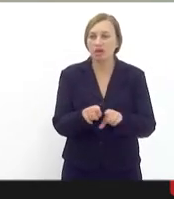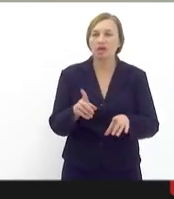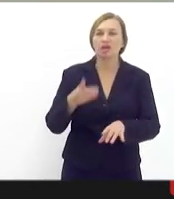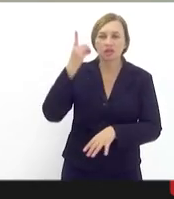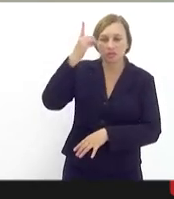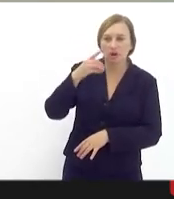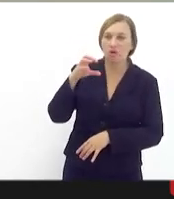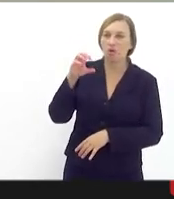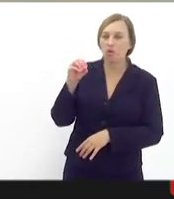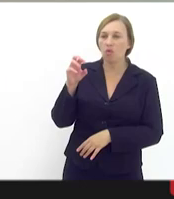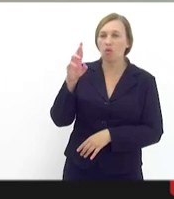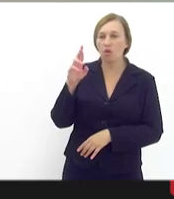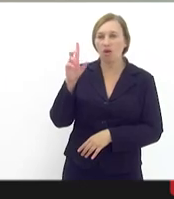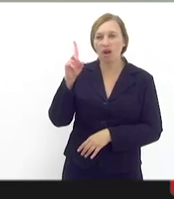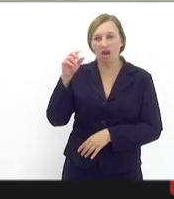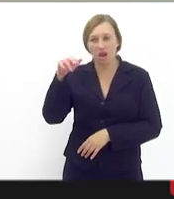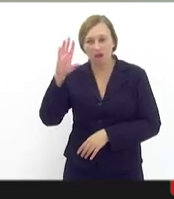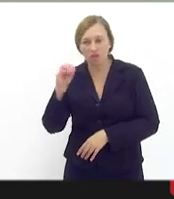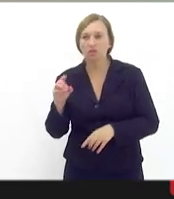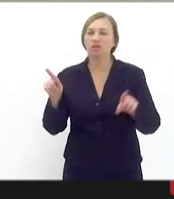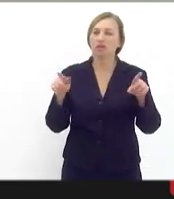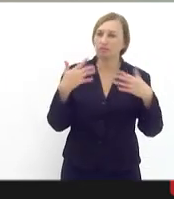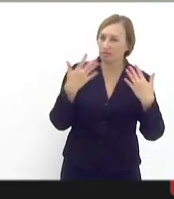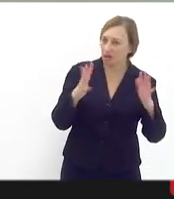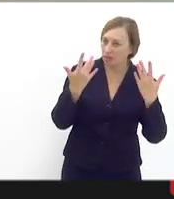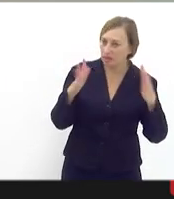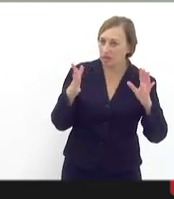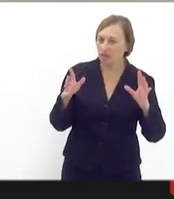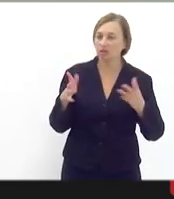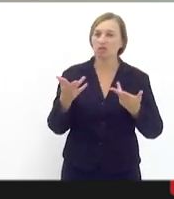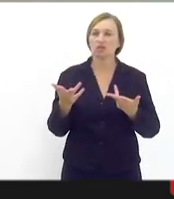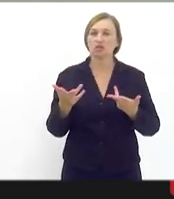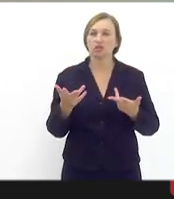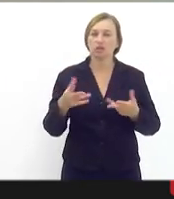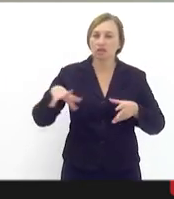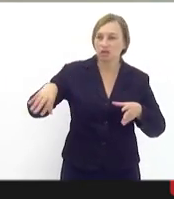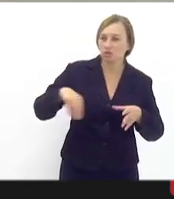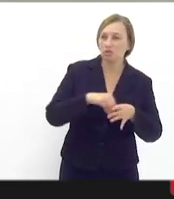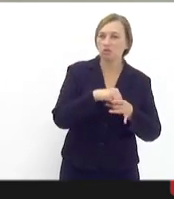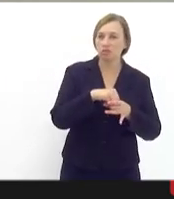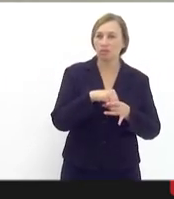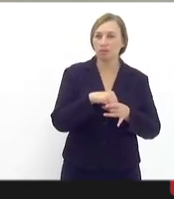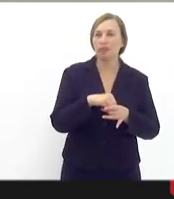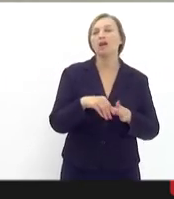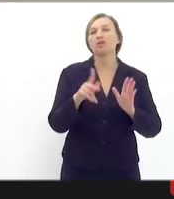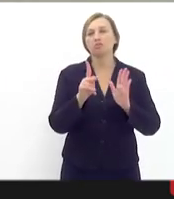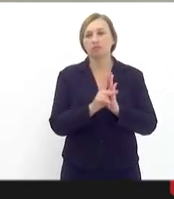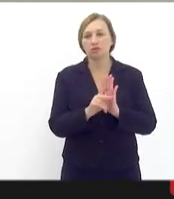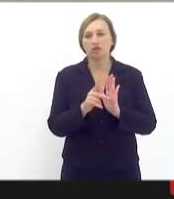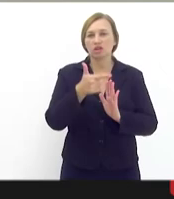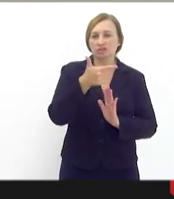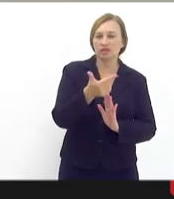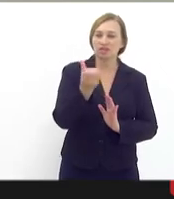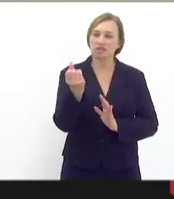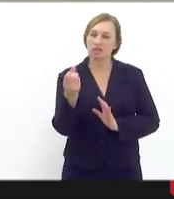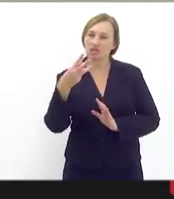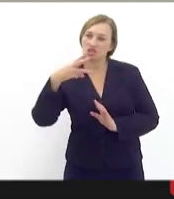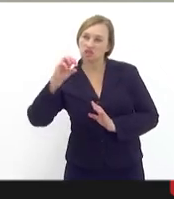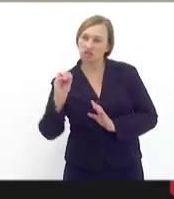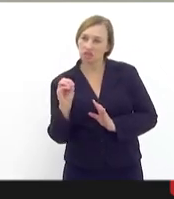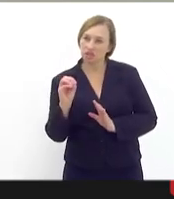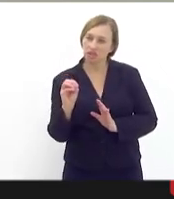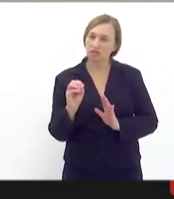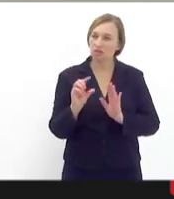Orlando Silva, que também gostaria de saudá-lo por conta de incorporar, né, no projeto do 2630, um